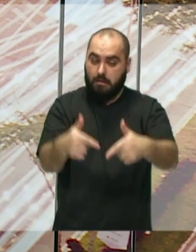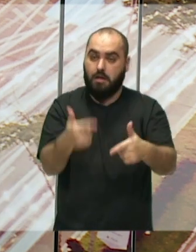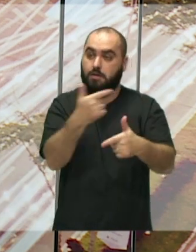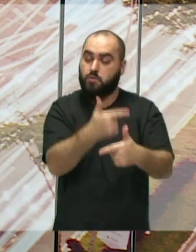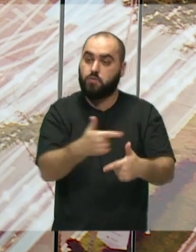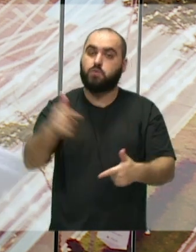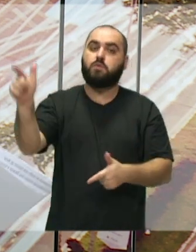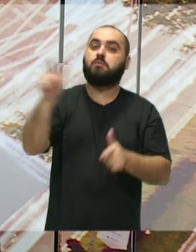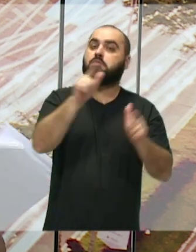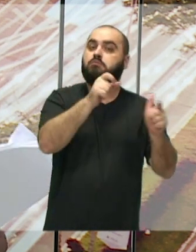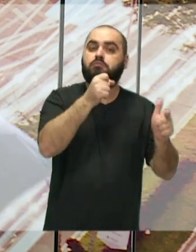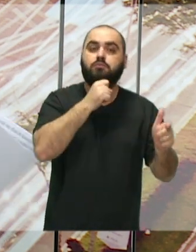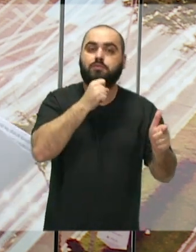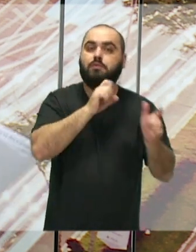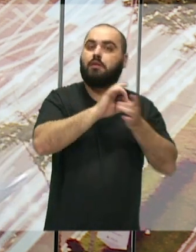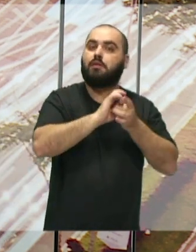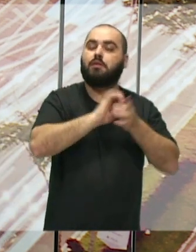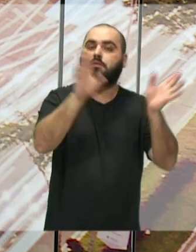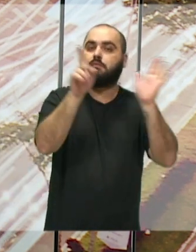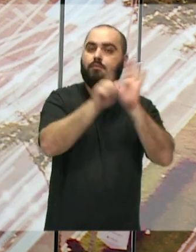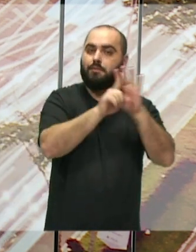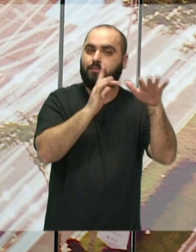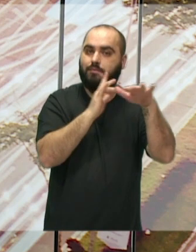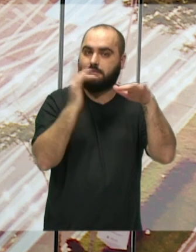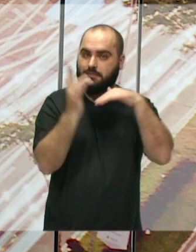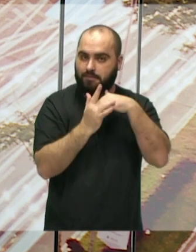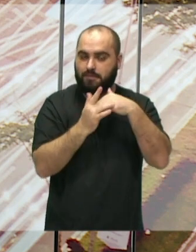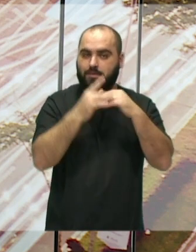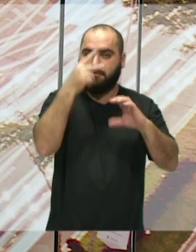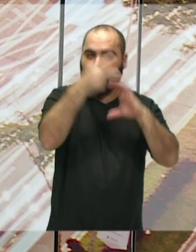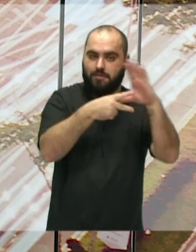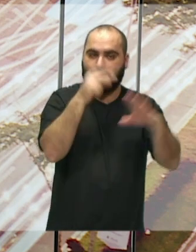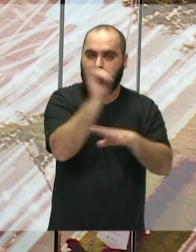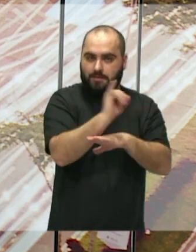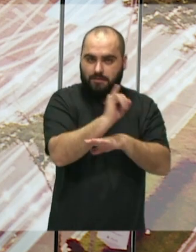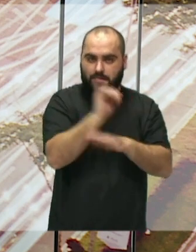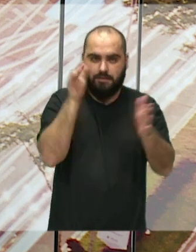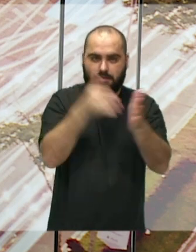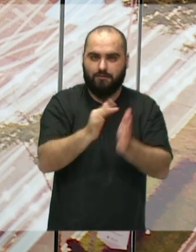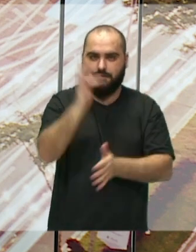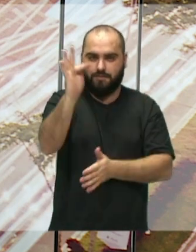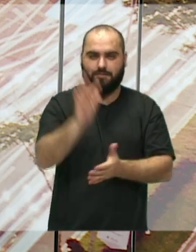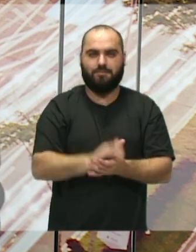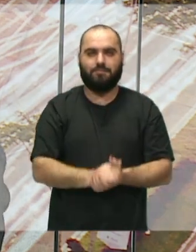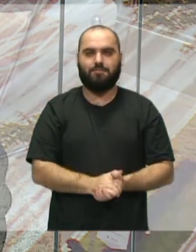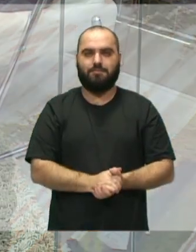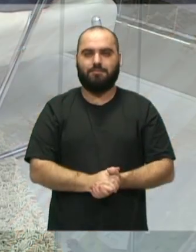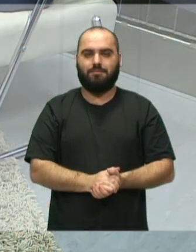entrevistas estão disponíveis nas redes sociais da Câmara de Vereadores. Até a próxima.